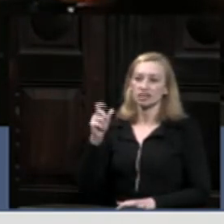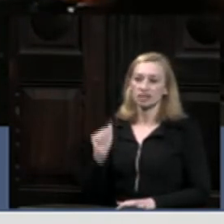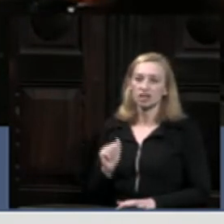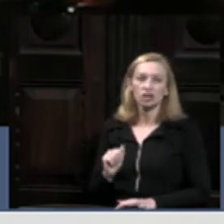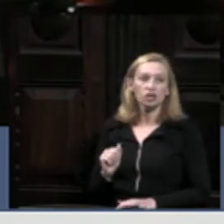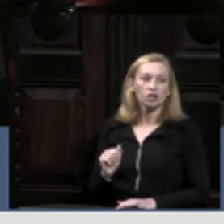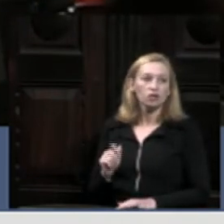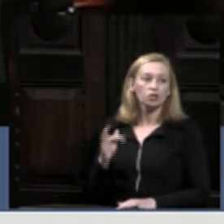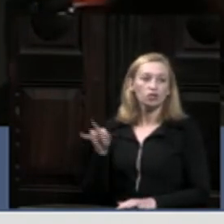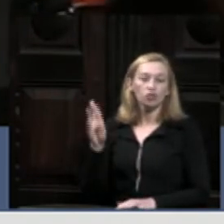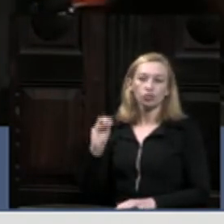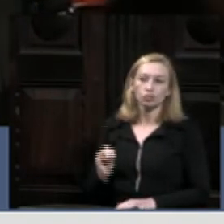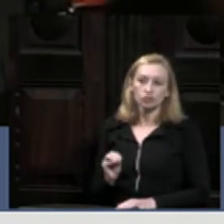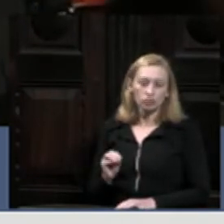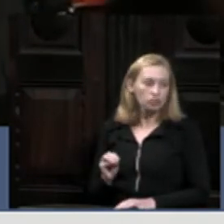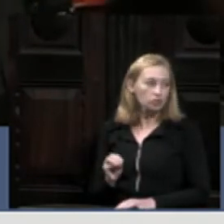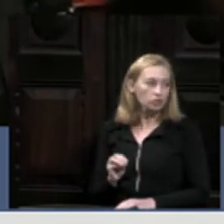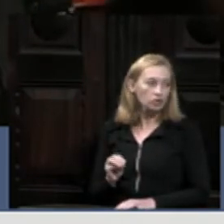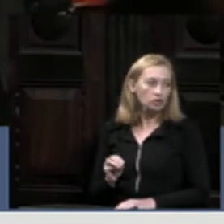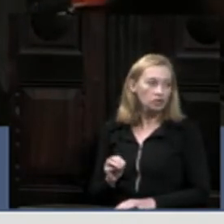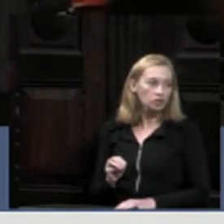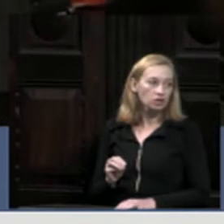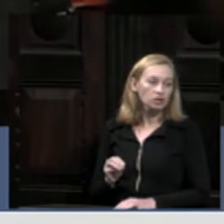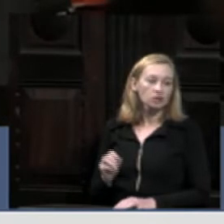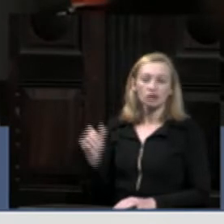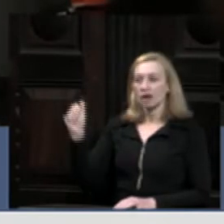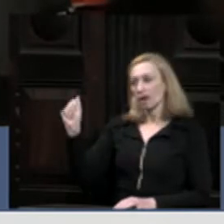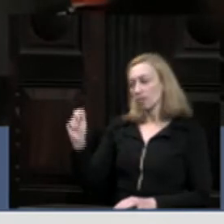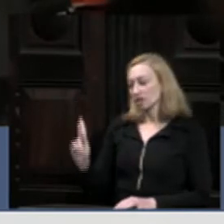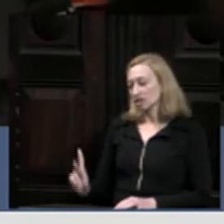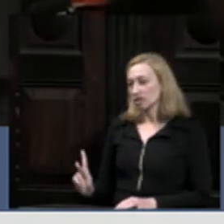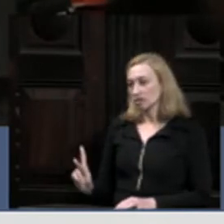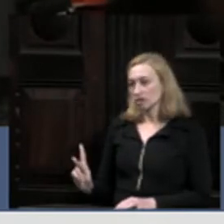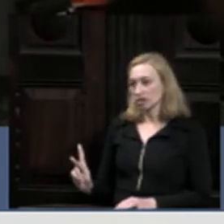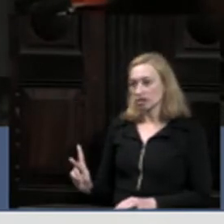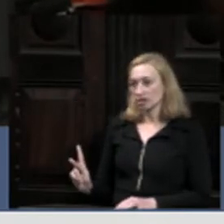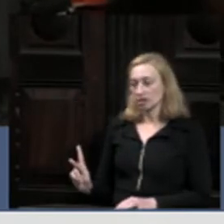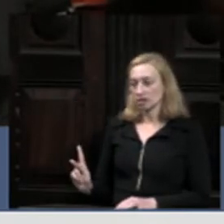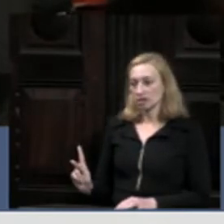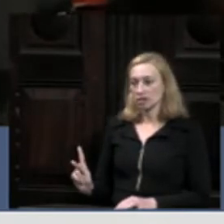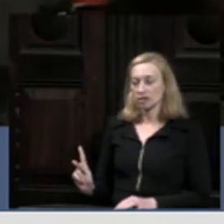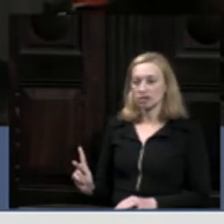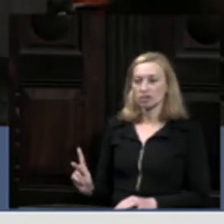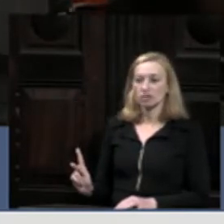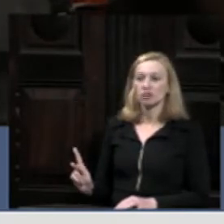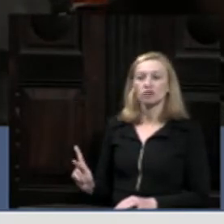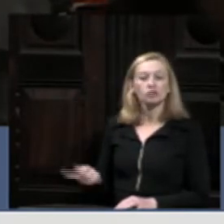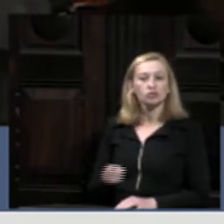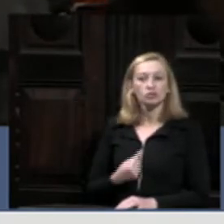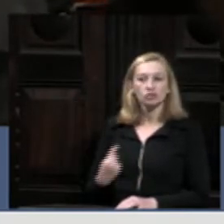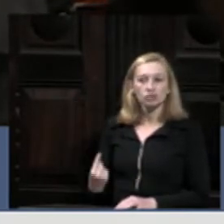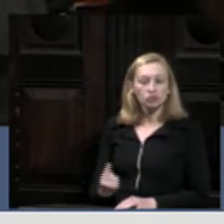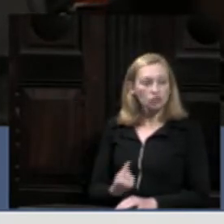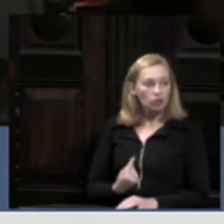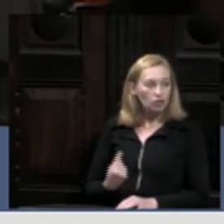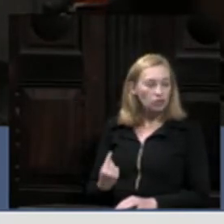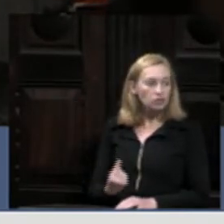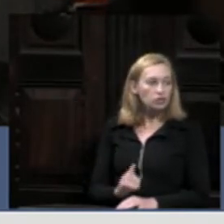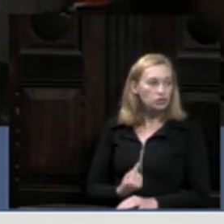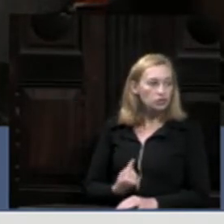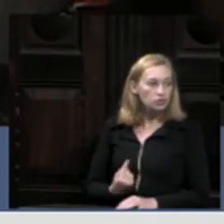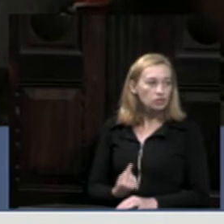que cobre as aposentadorias dos nossos